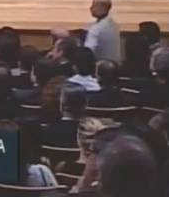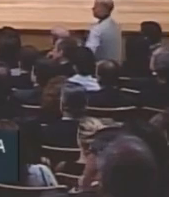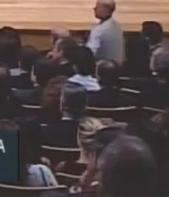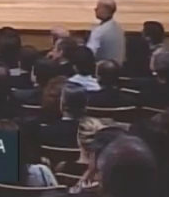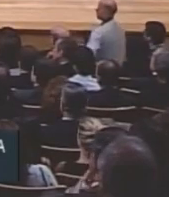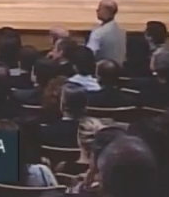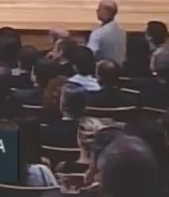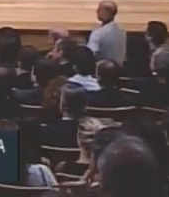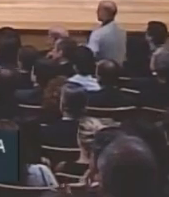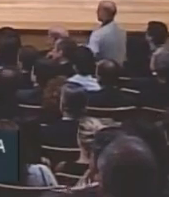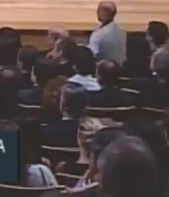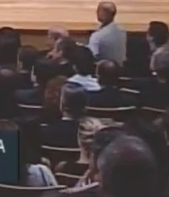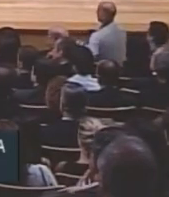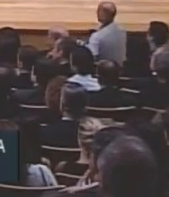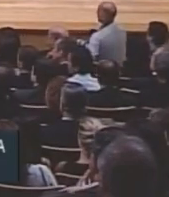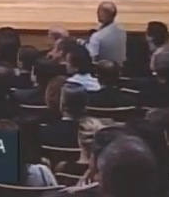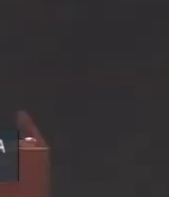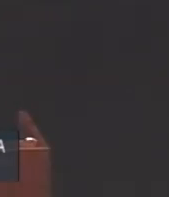Breves palavras.